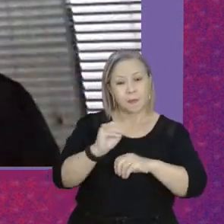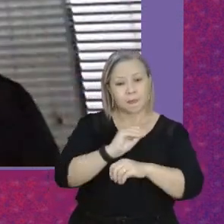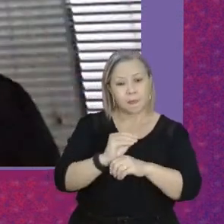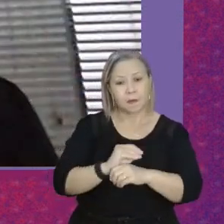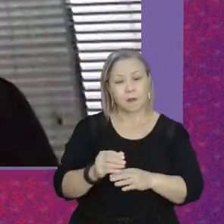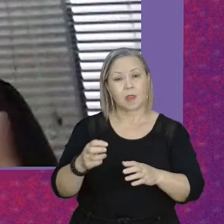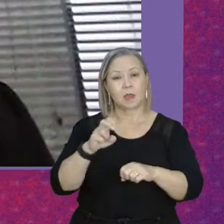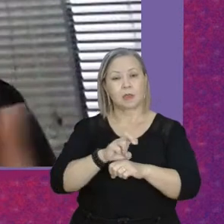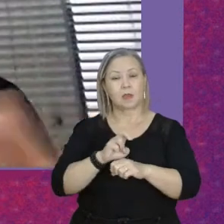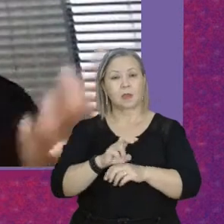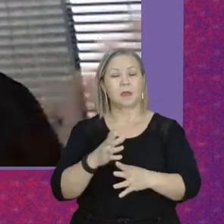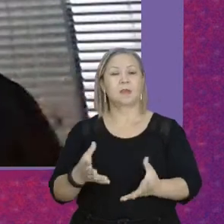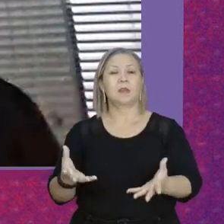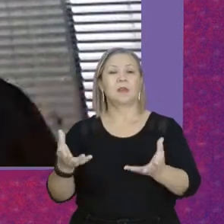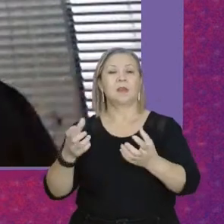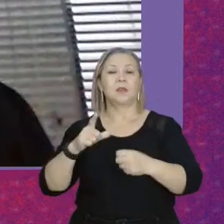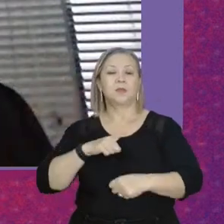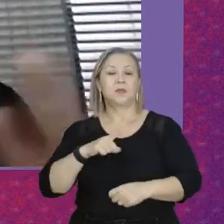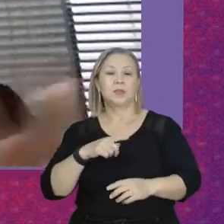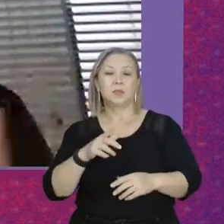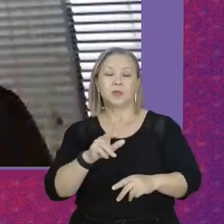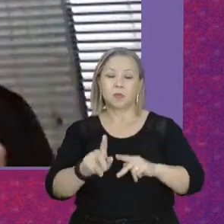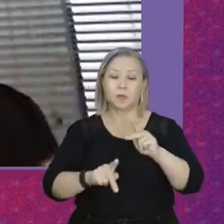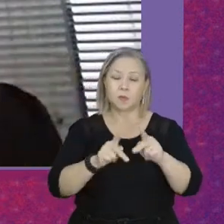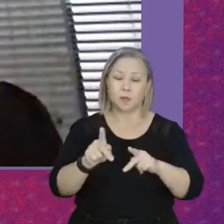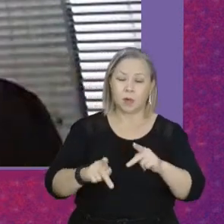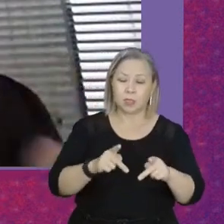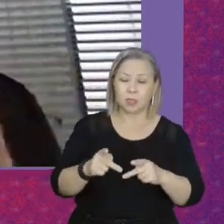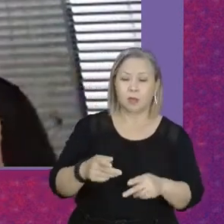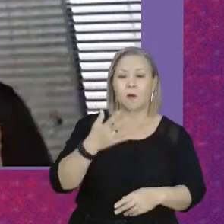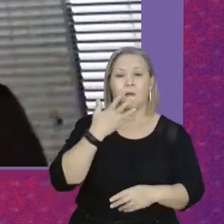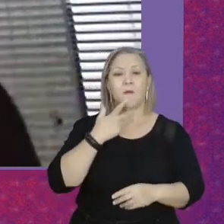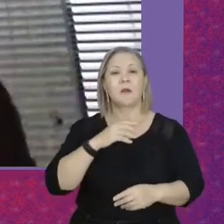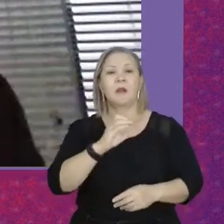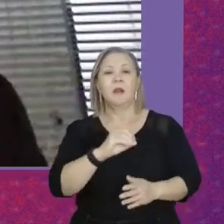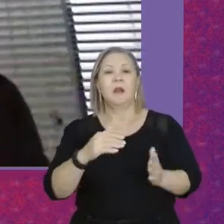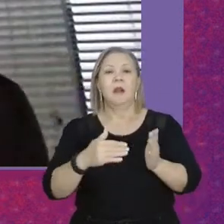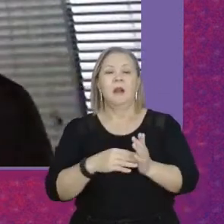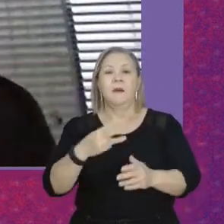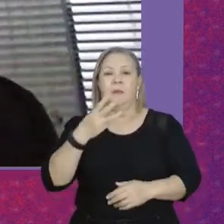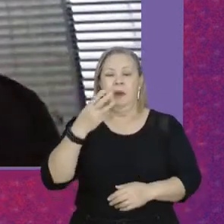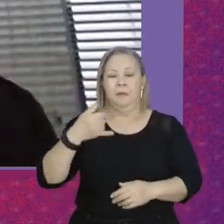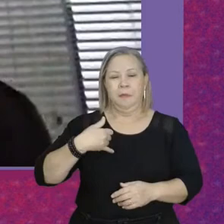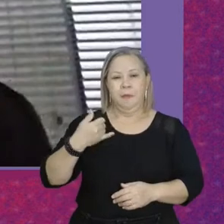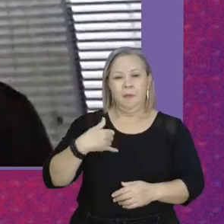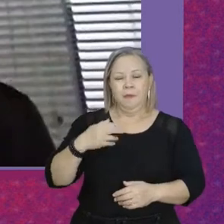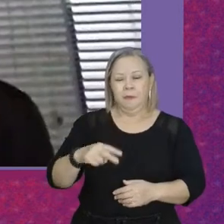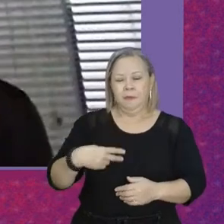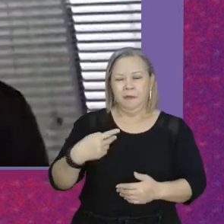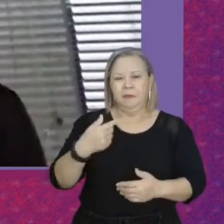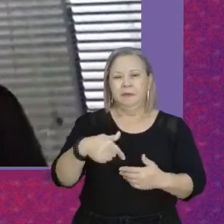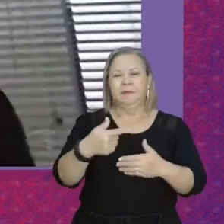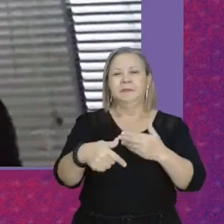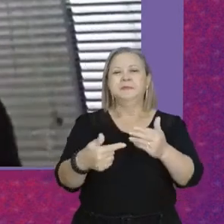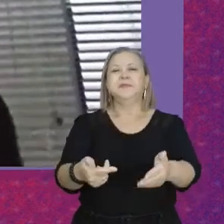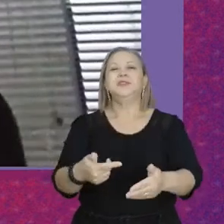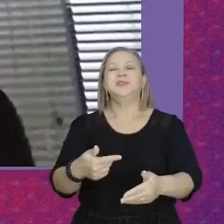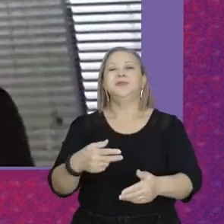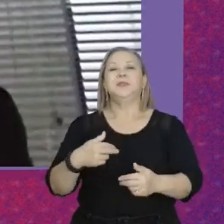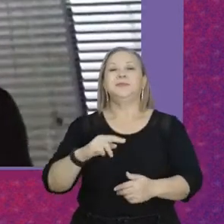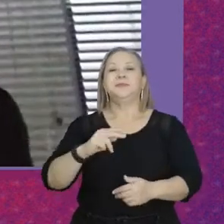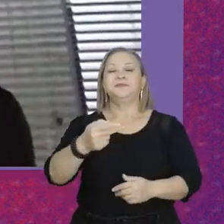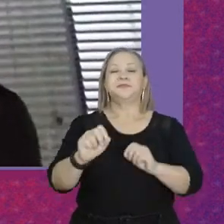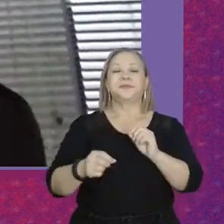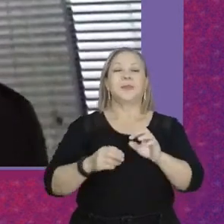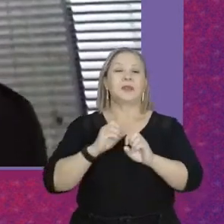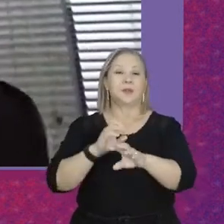abarcasse, né, toda a população infantil de 0 a 3 anos, dando sequência, né, para a educação infantil e